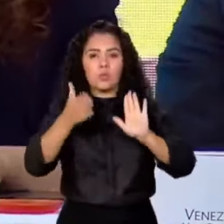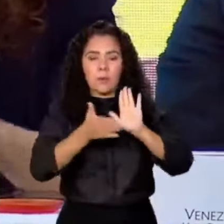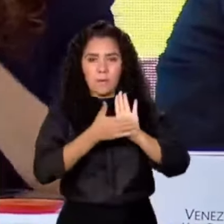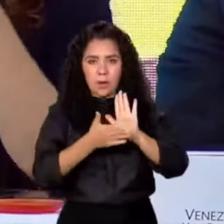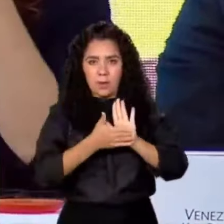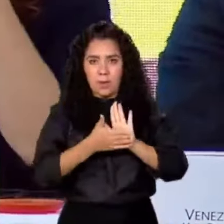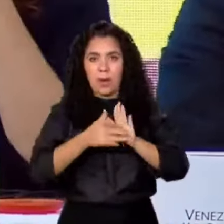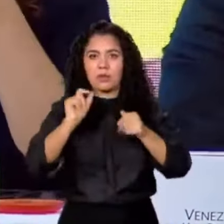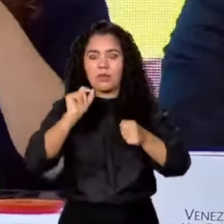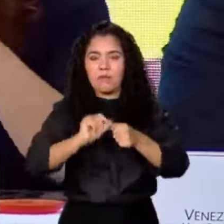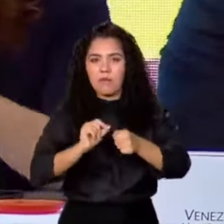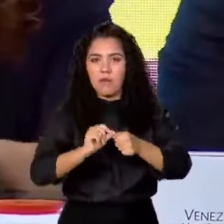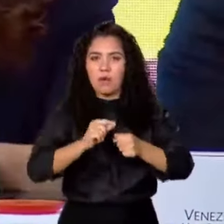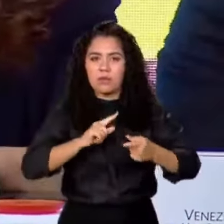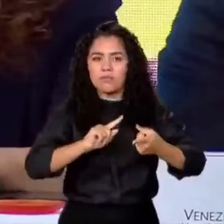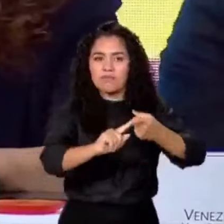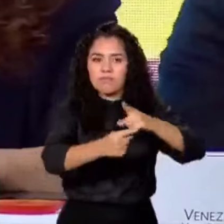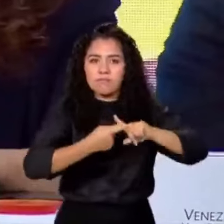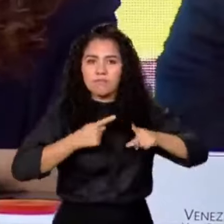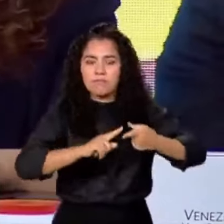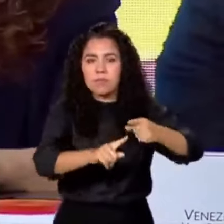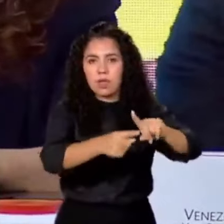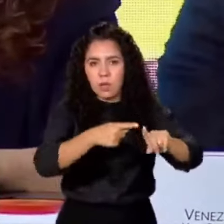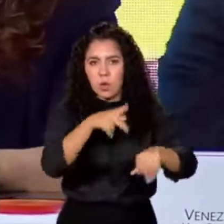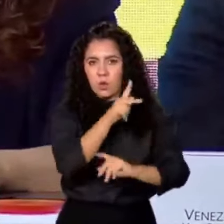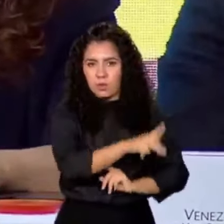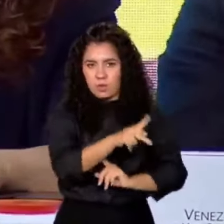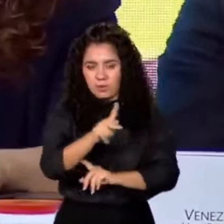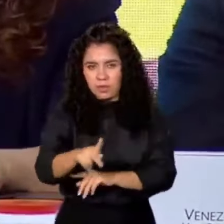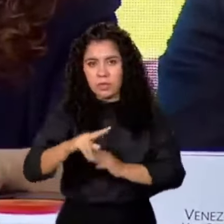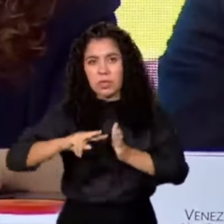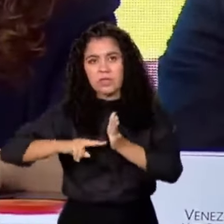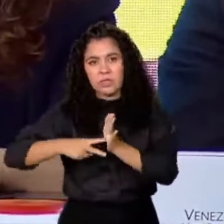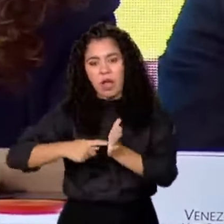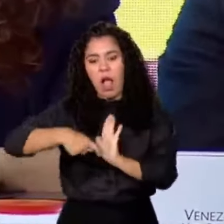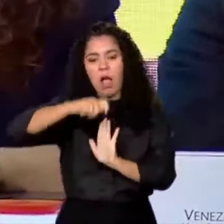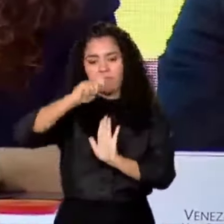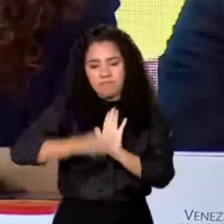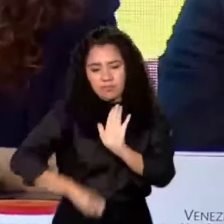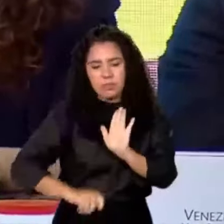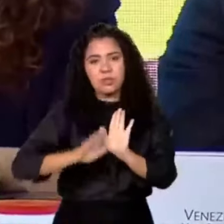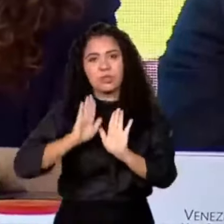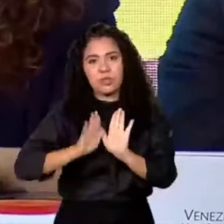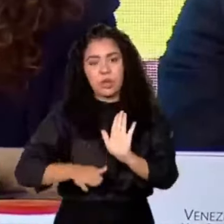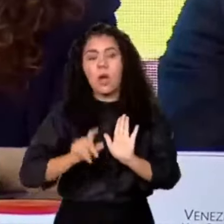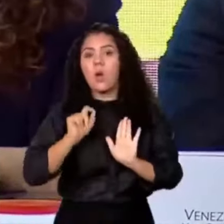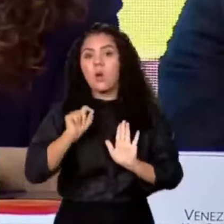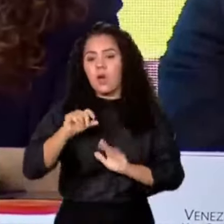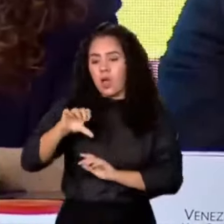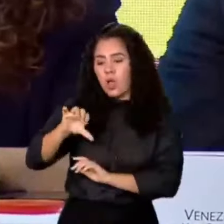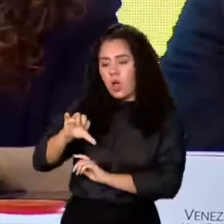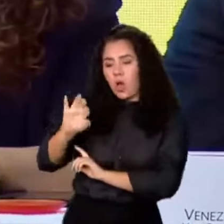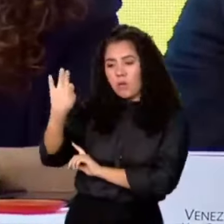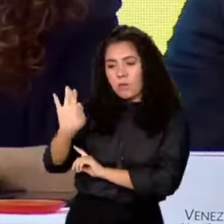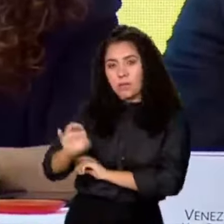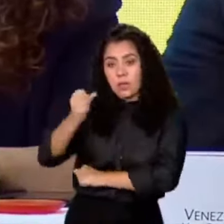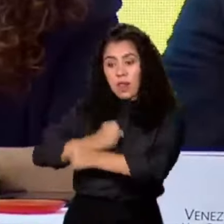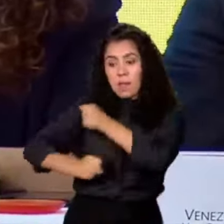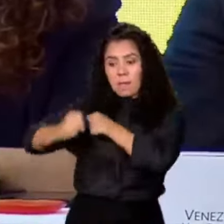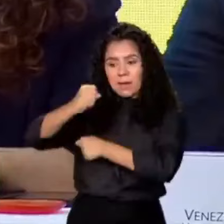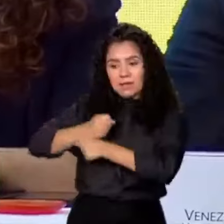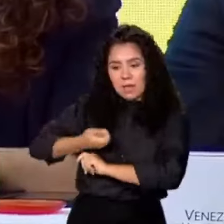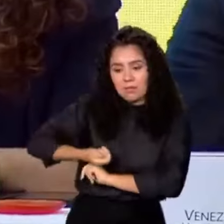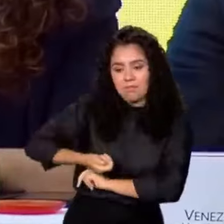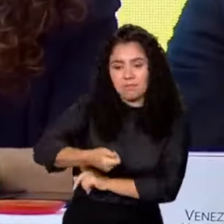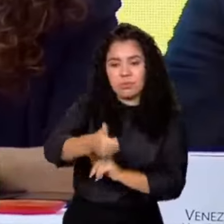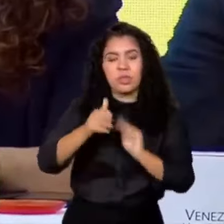negociada com os docentes, que inclusive um dos sindicatos assinou a negociação, com os 9% que foi dado ano passado, gente,